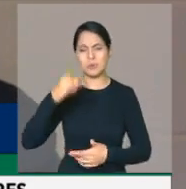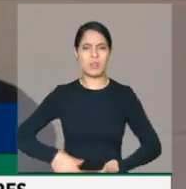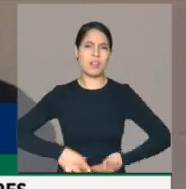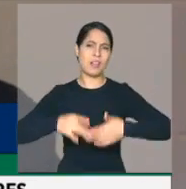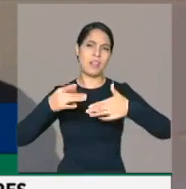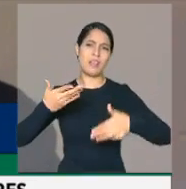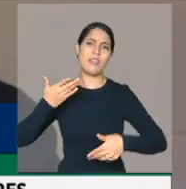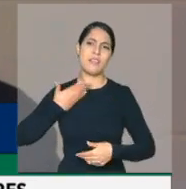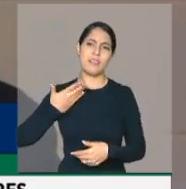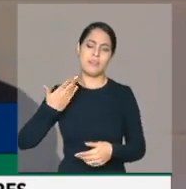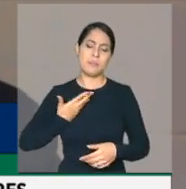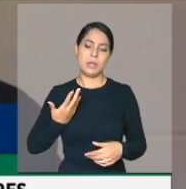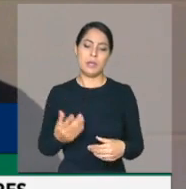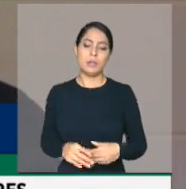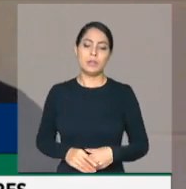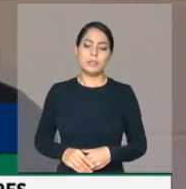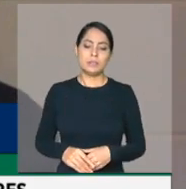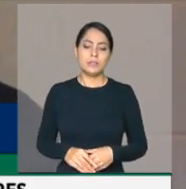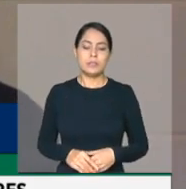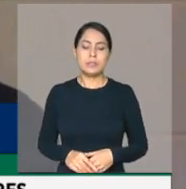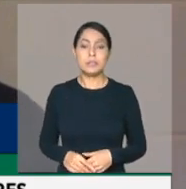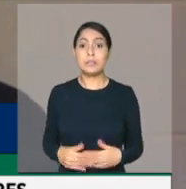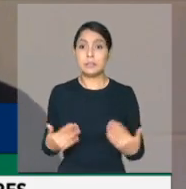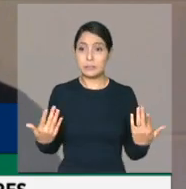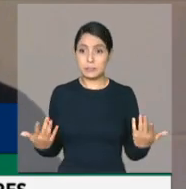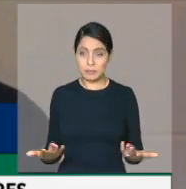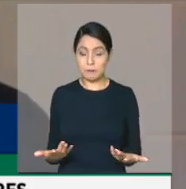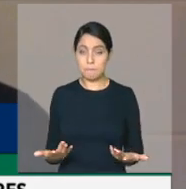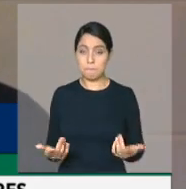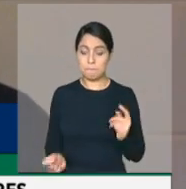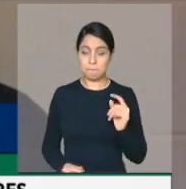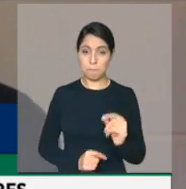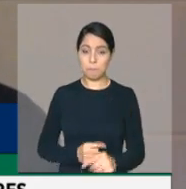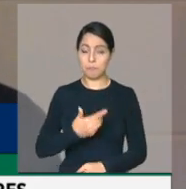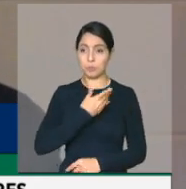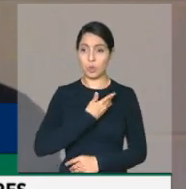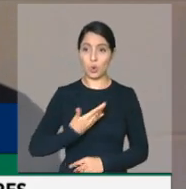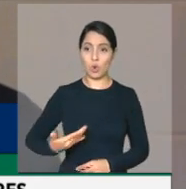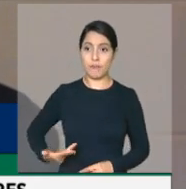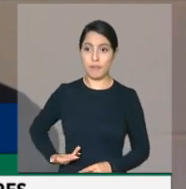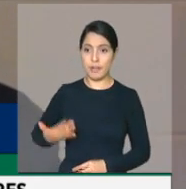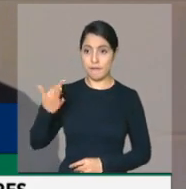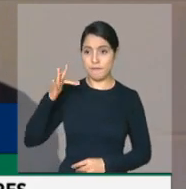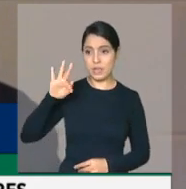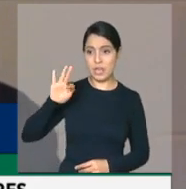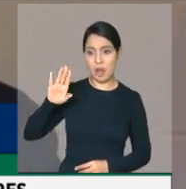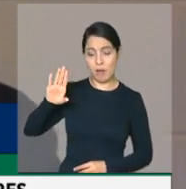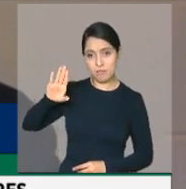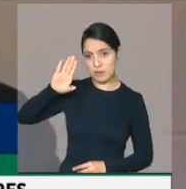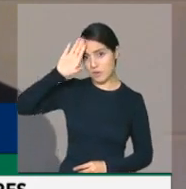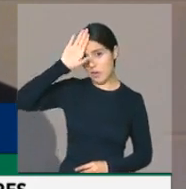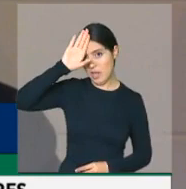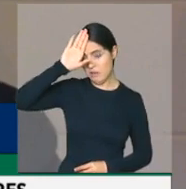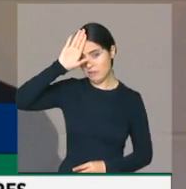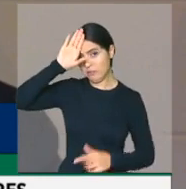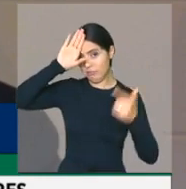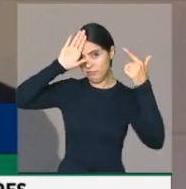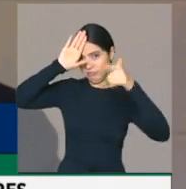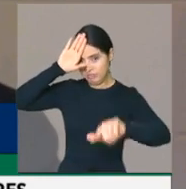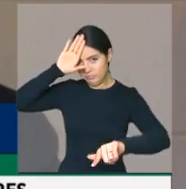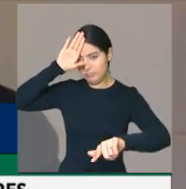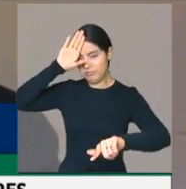aos colegas, presidente, de mais um recuo do governo Bolsonaro, felizmente, mais